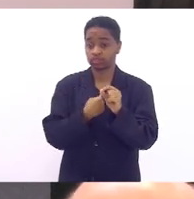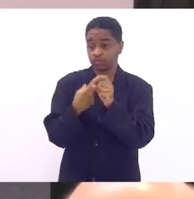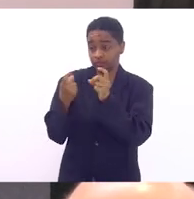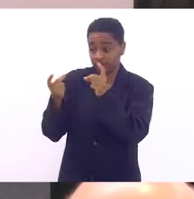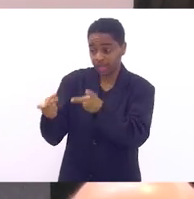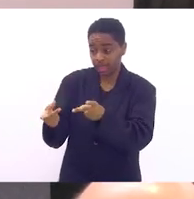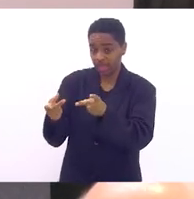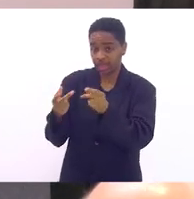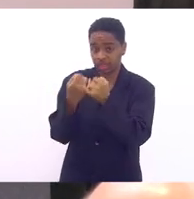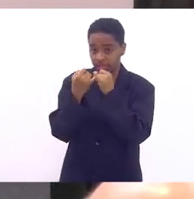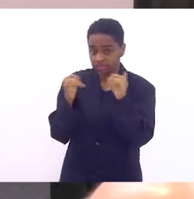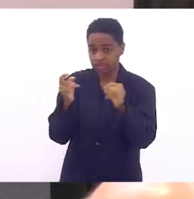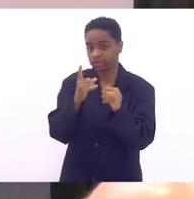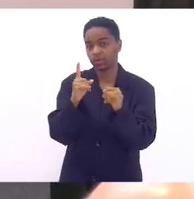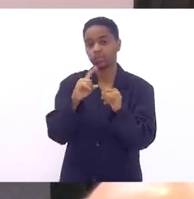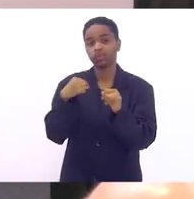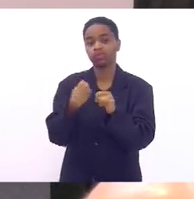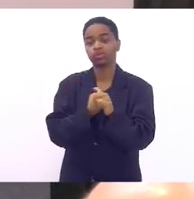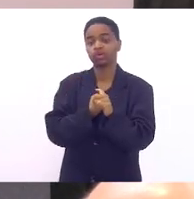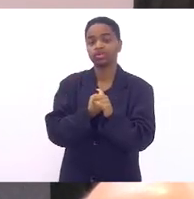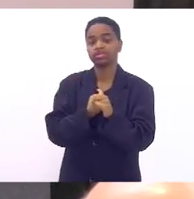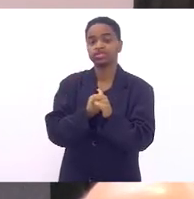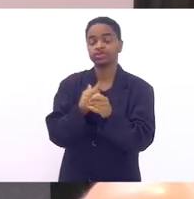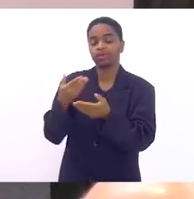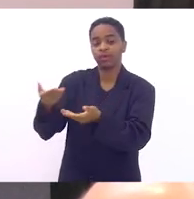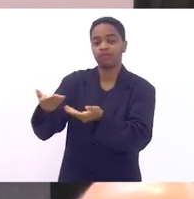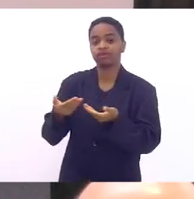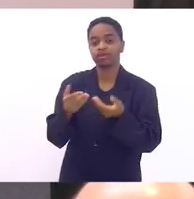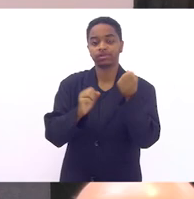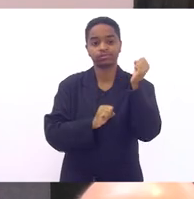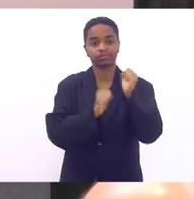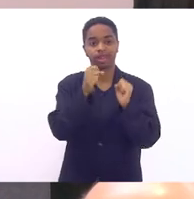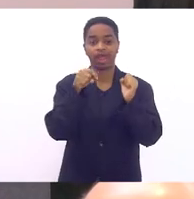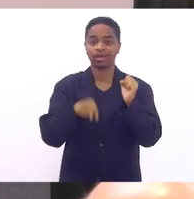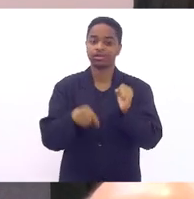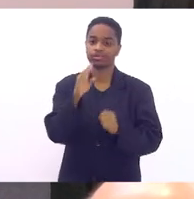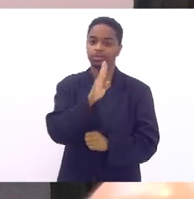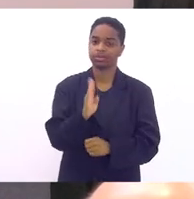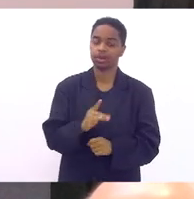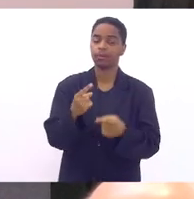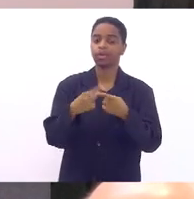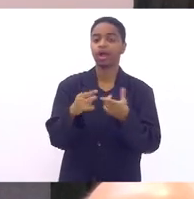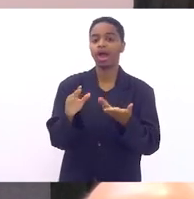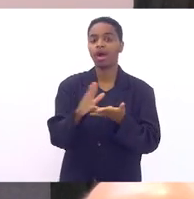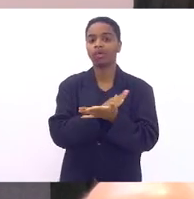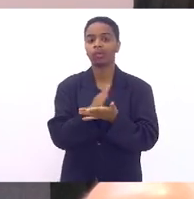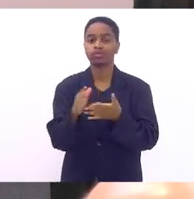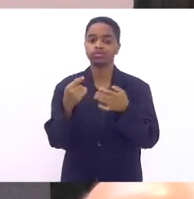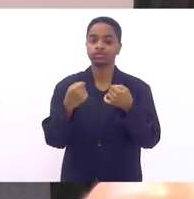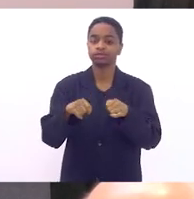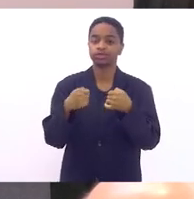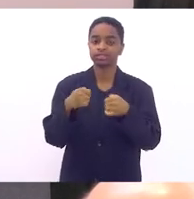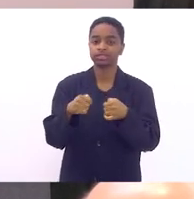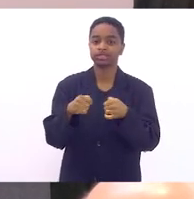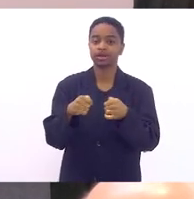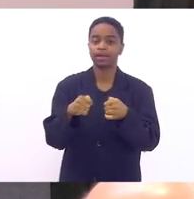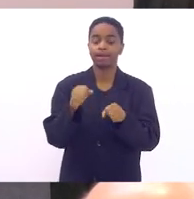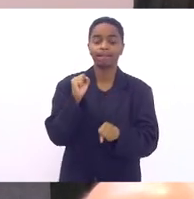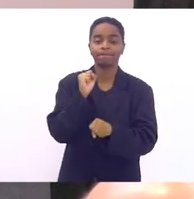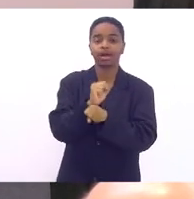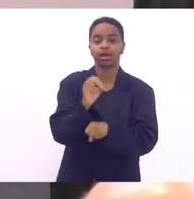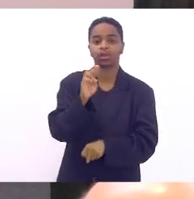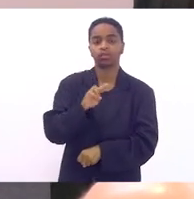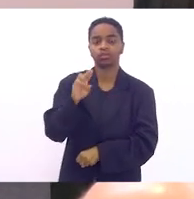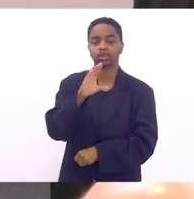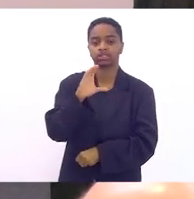Indústrias para o Brasil por muitas dessas indústrias terão a necessidade de se descarbonizar e